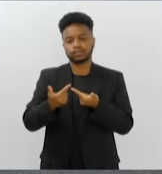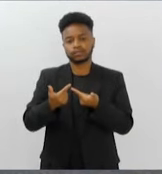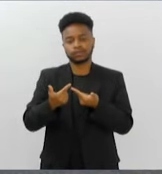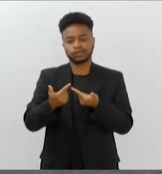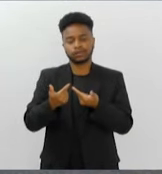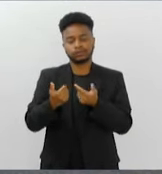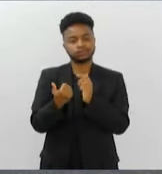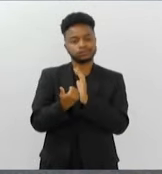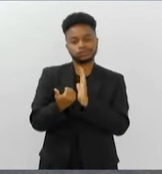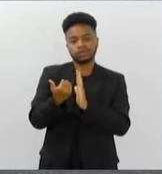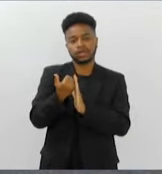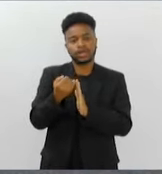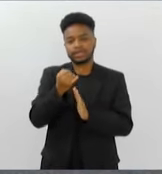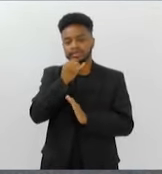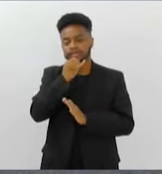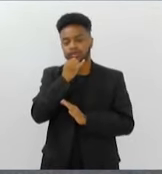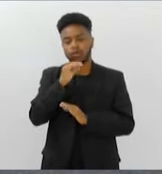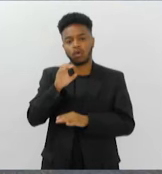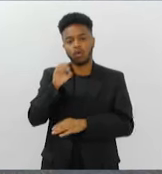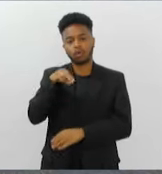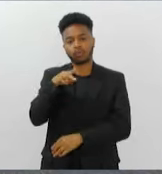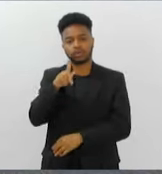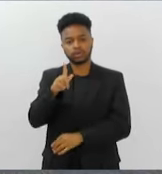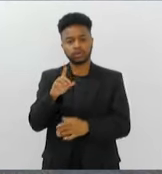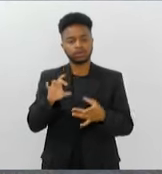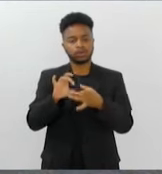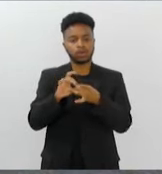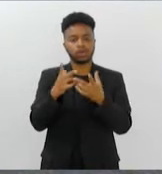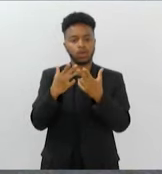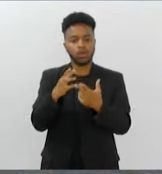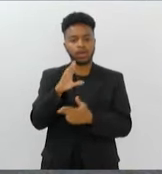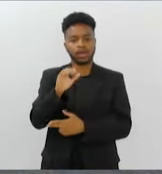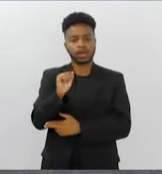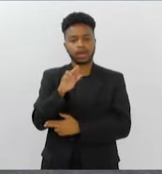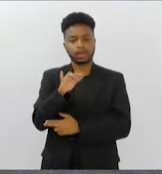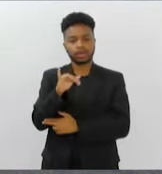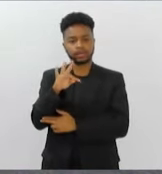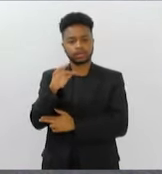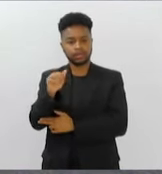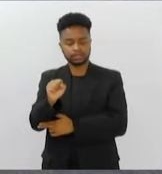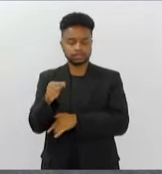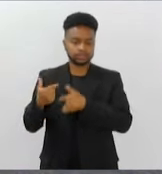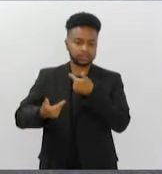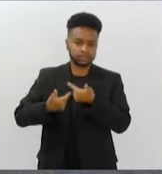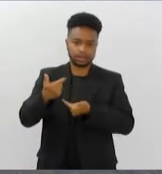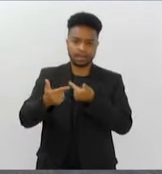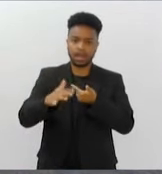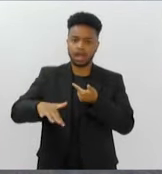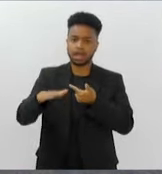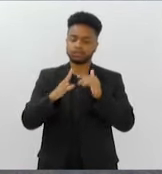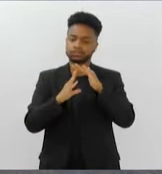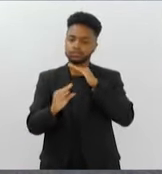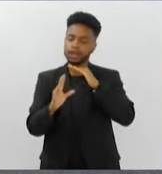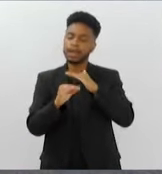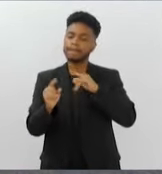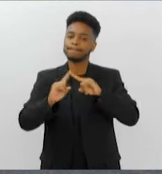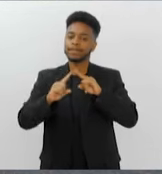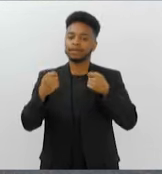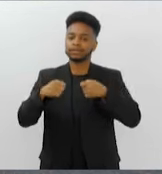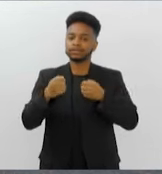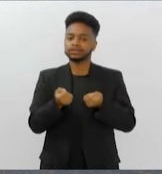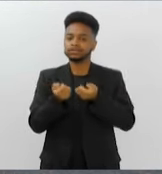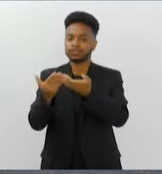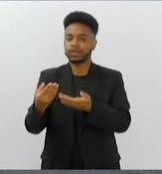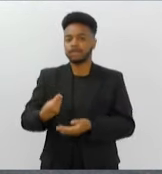imensurável de ONGs como a Cáritas, que faz um trabalho ímpar no campo do refúgio. Mas é isso, é preciso constituir dignidade